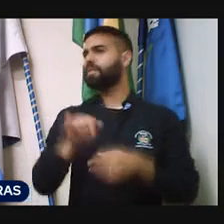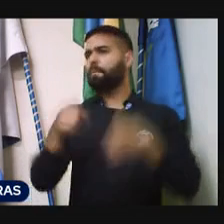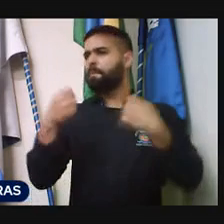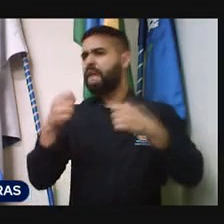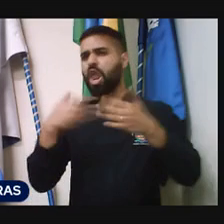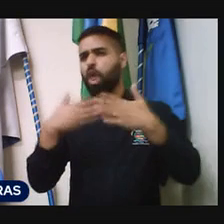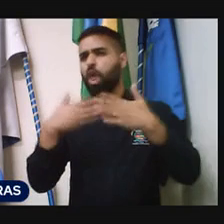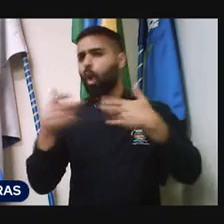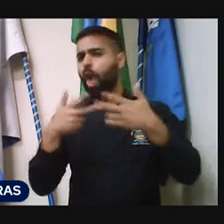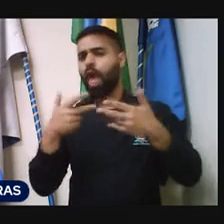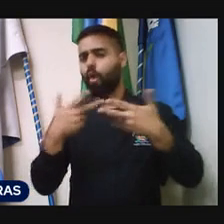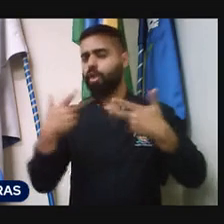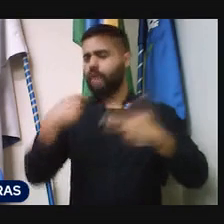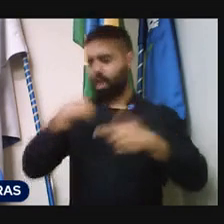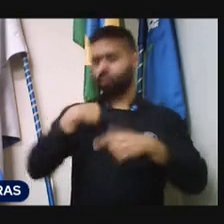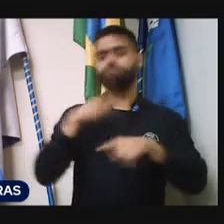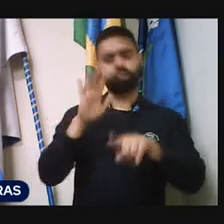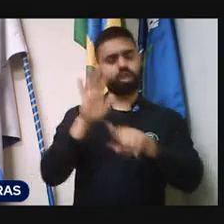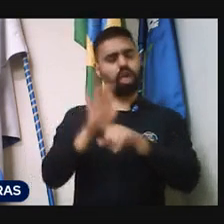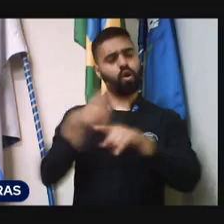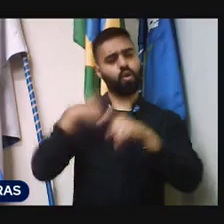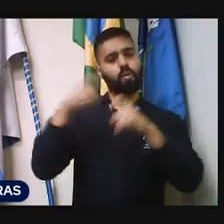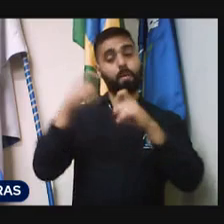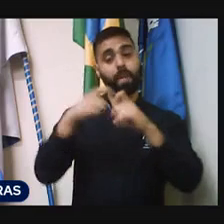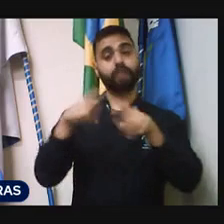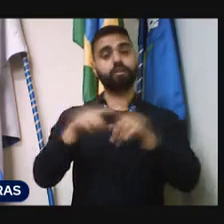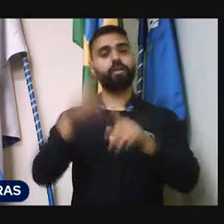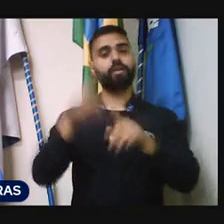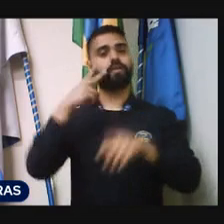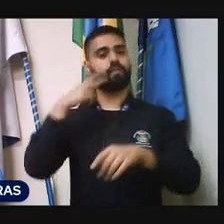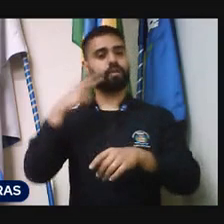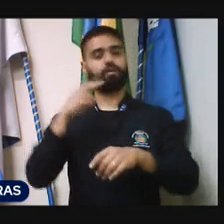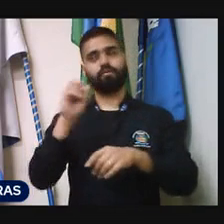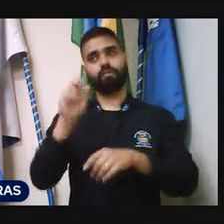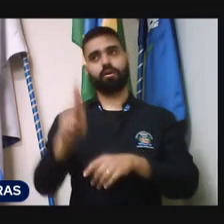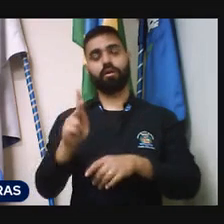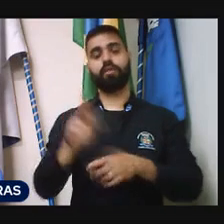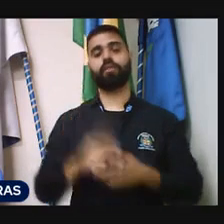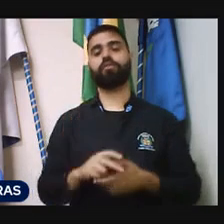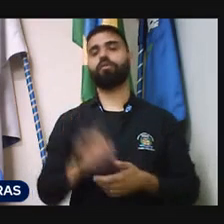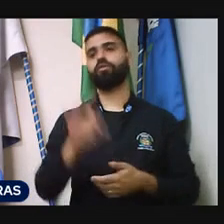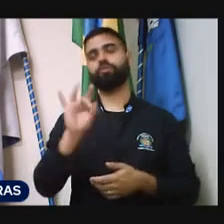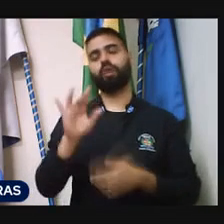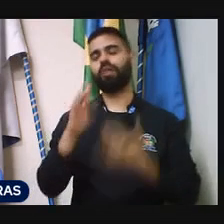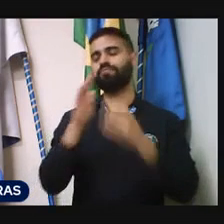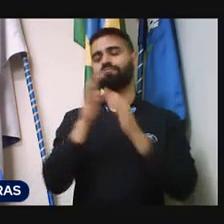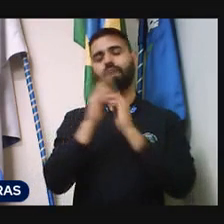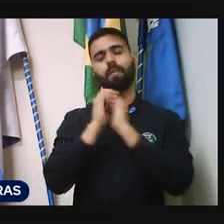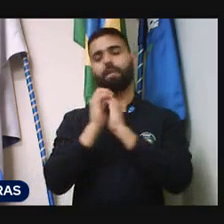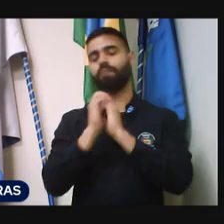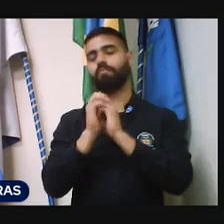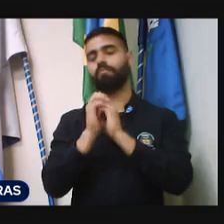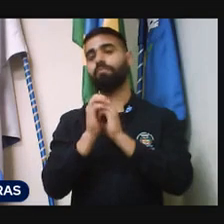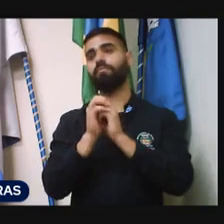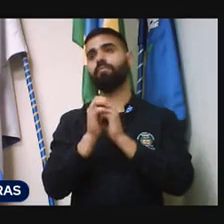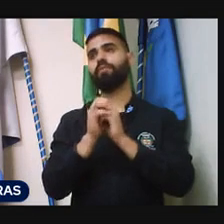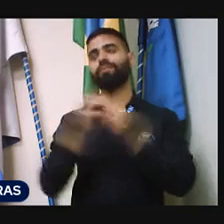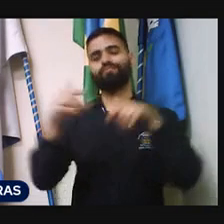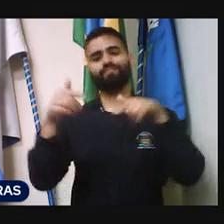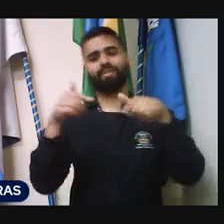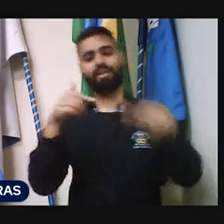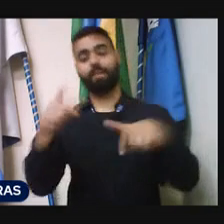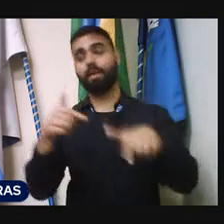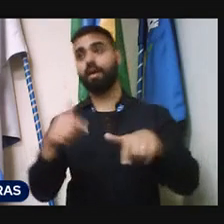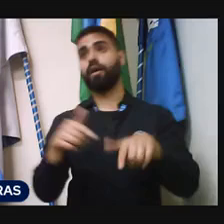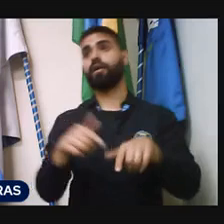precisarem pode contar comigo como médico e como Vereador Tá ok então só quero e aos pela sua luta